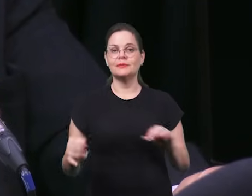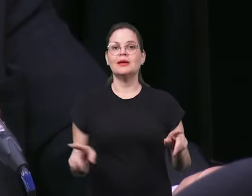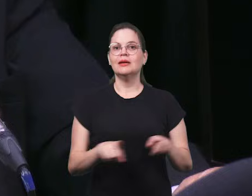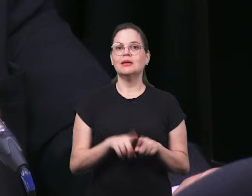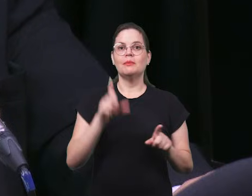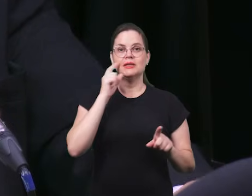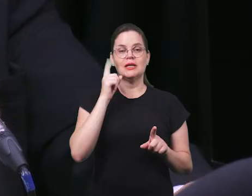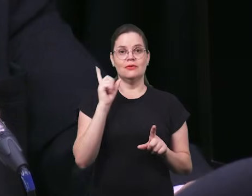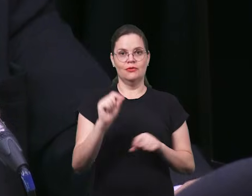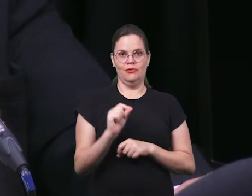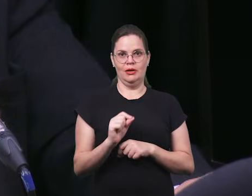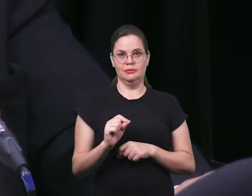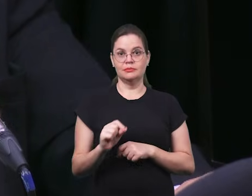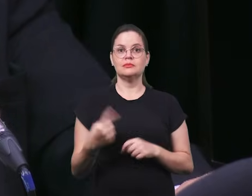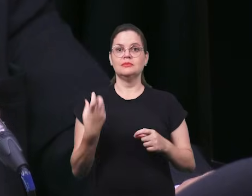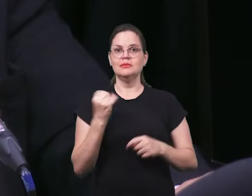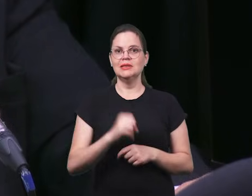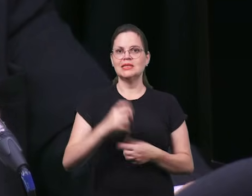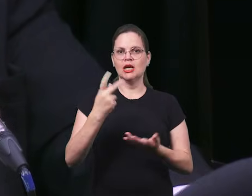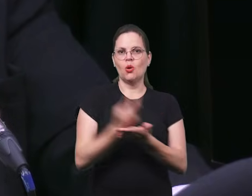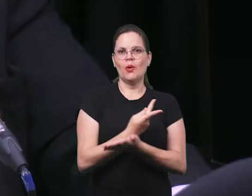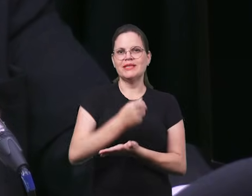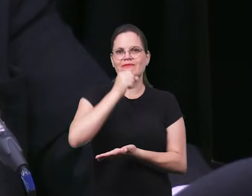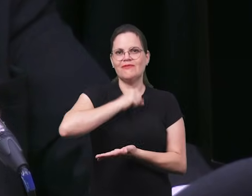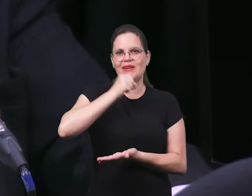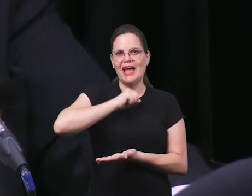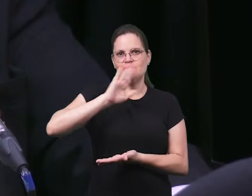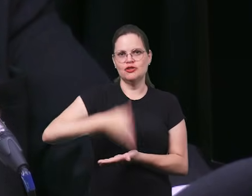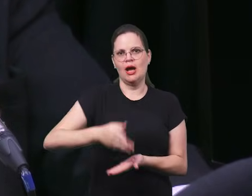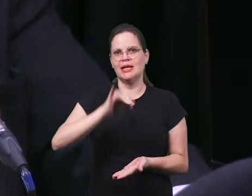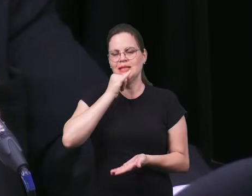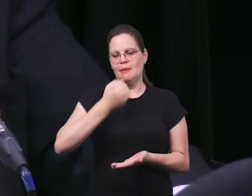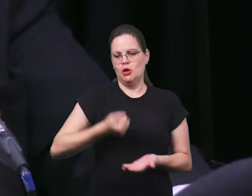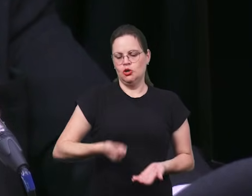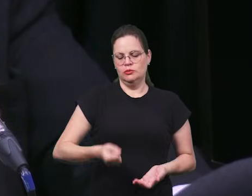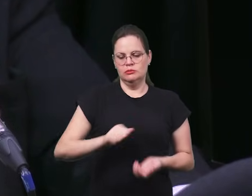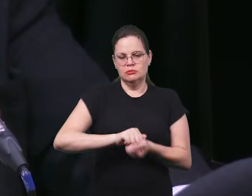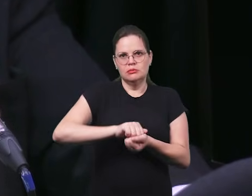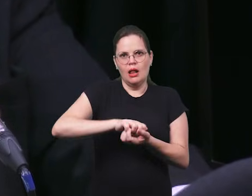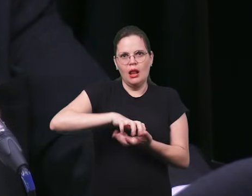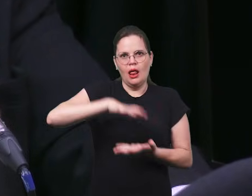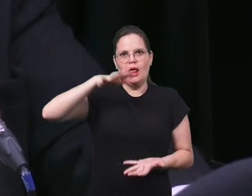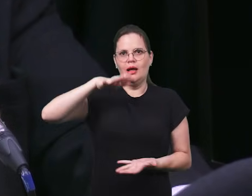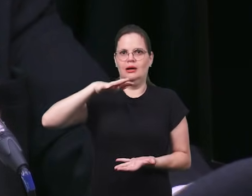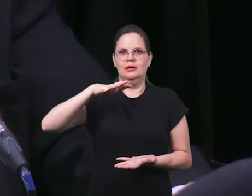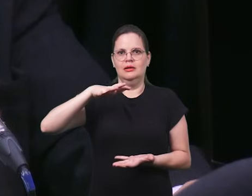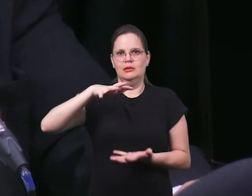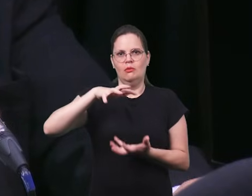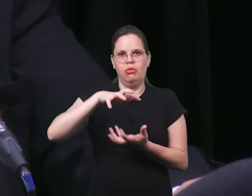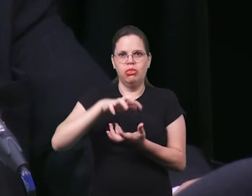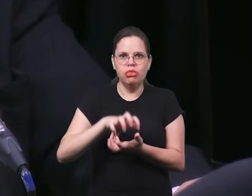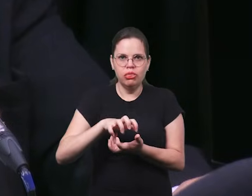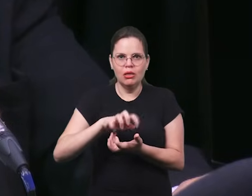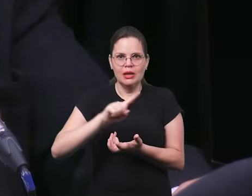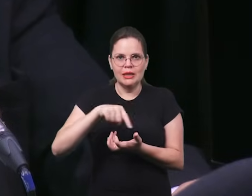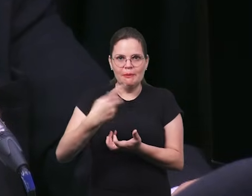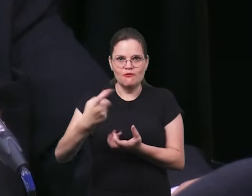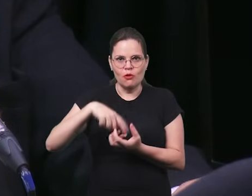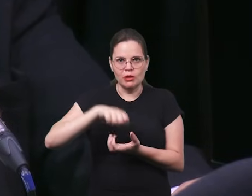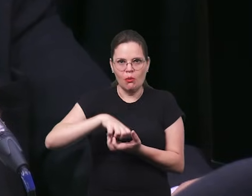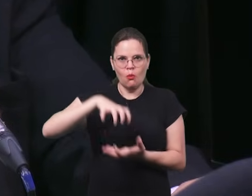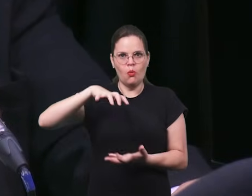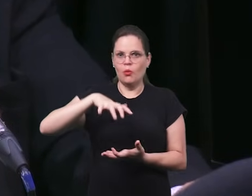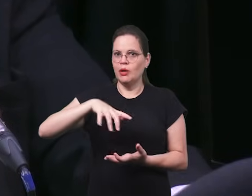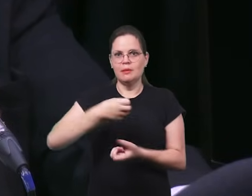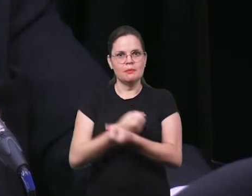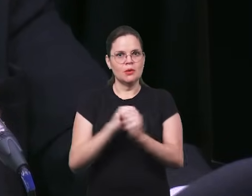Lázaro. Então, para você fazer a entropia retroceder é um negócio complicadíssimo. Fisicamente, matematicamente, a gente